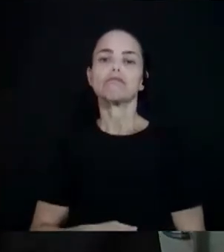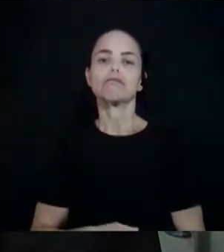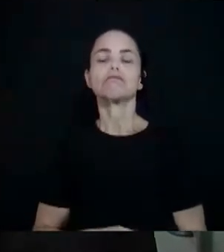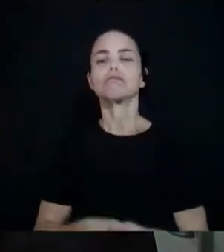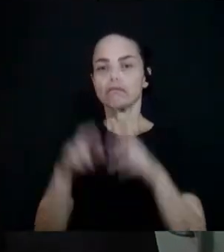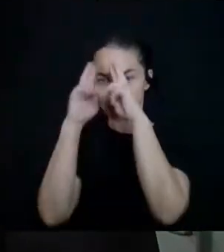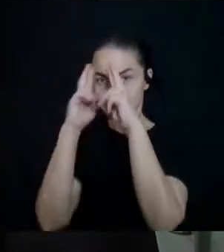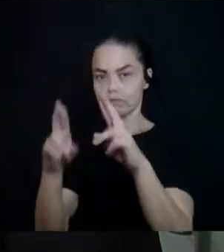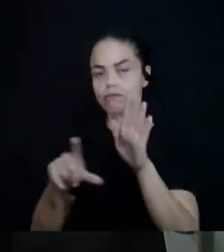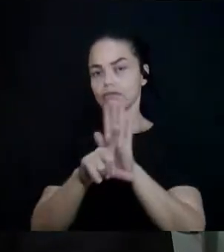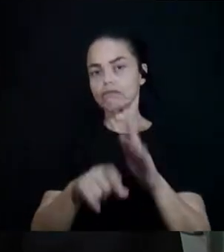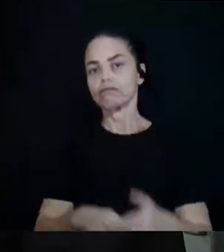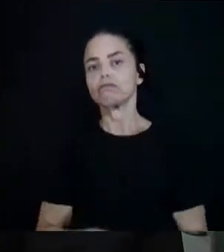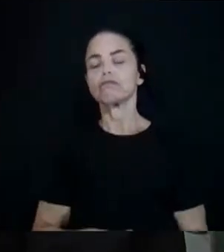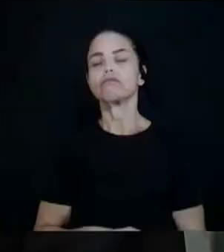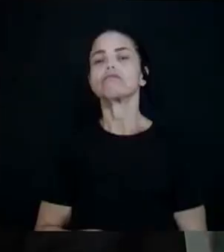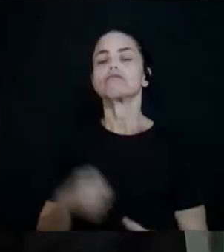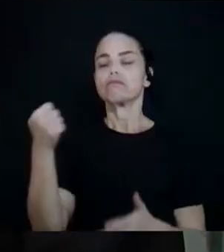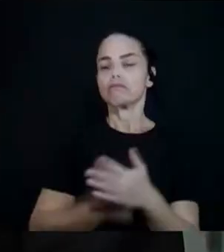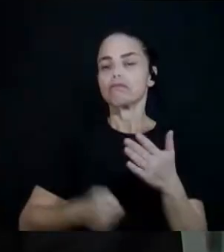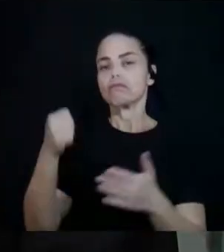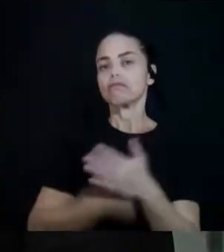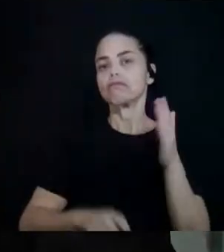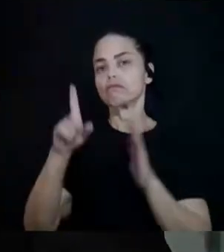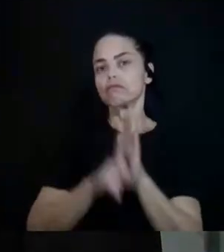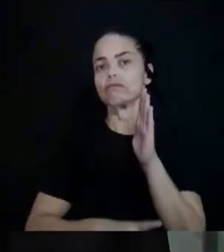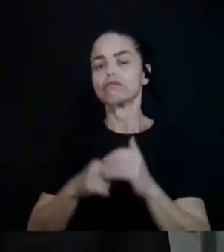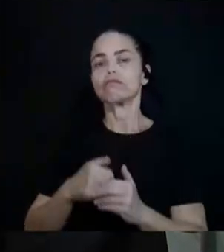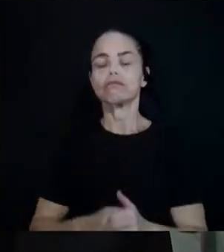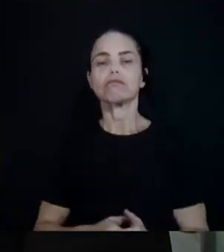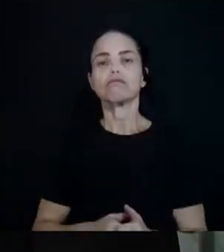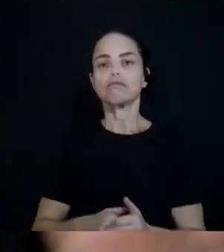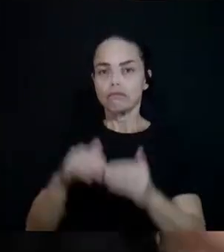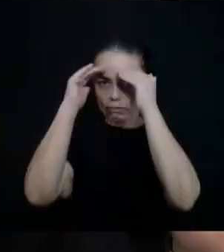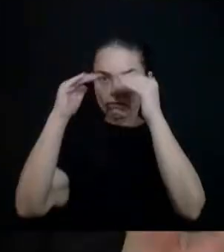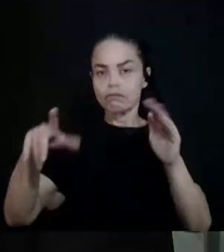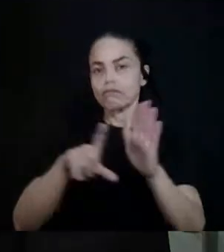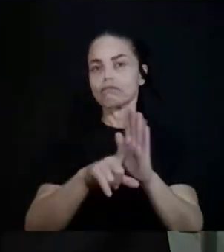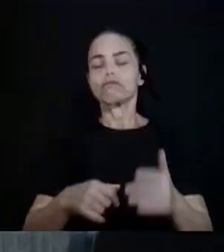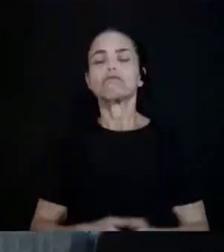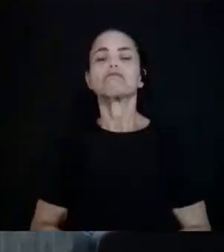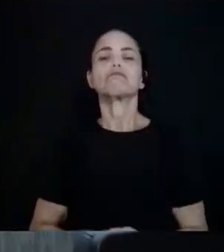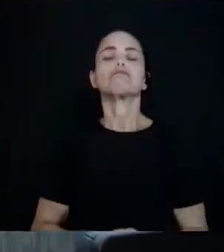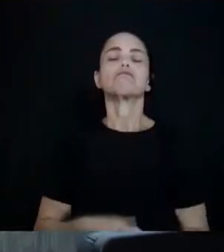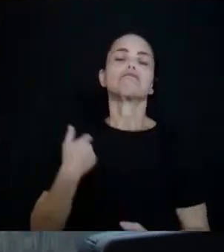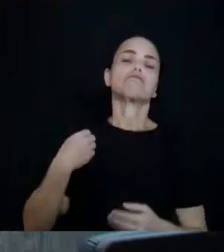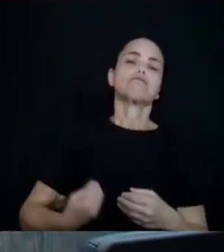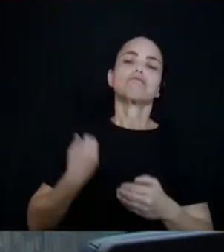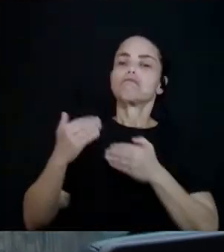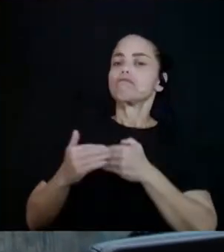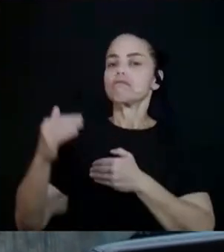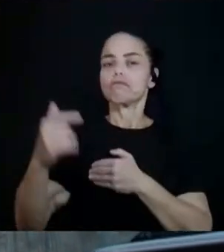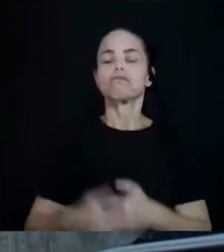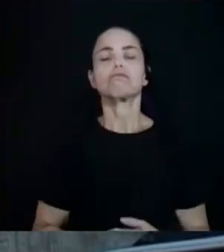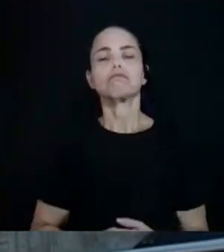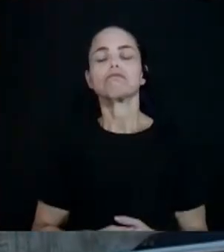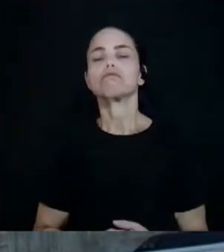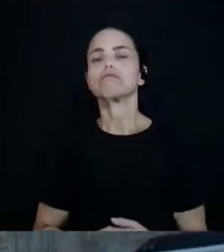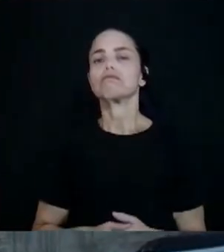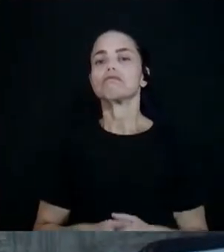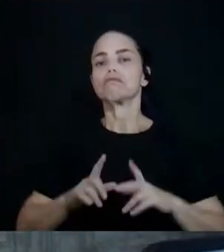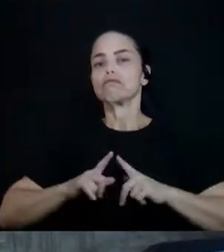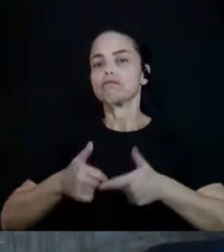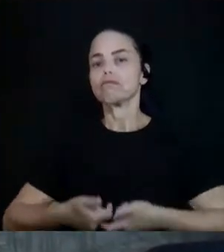né? Lutar pelos seus direitos e cumprir seus deveres. Eu acho que isso é fundamental, eles vão levar isso para sempre. Durante a iniciativa, os